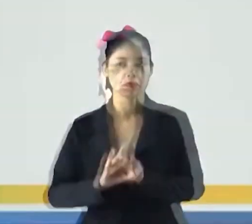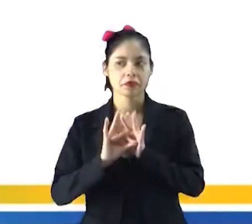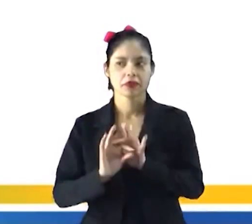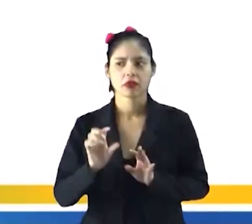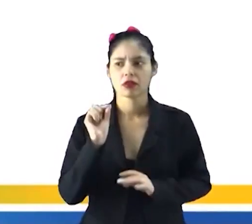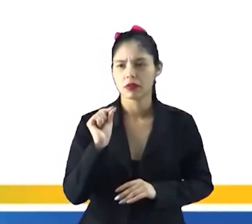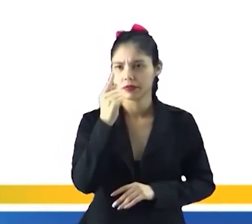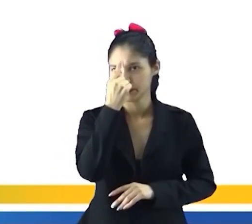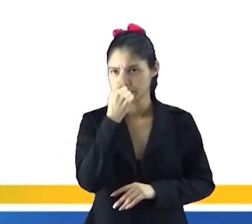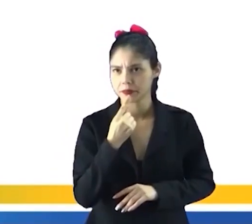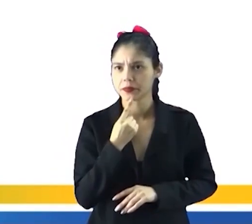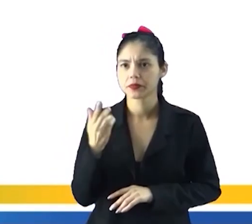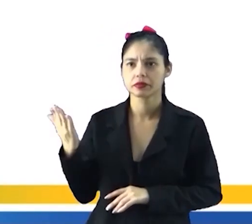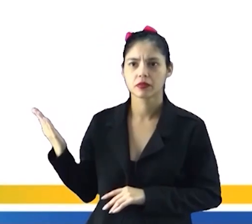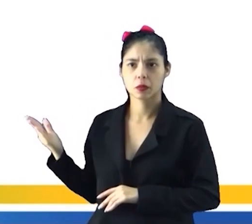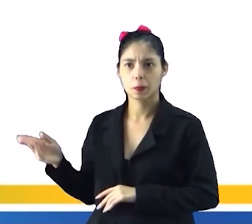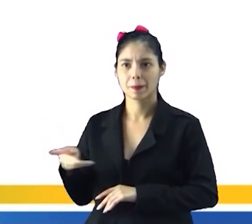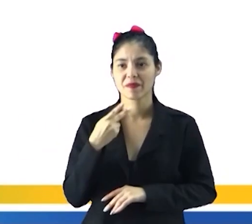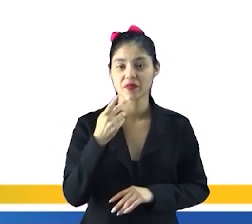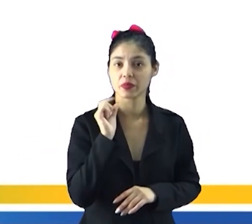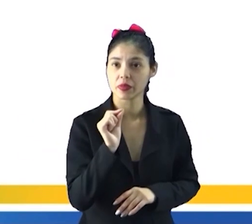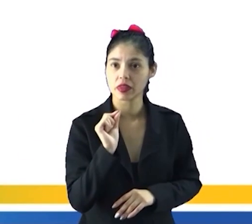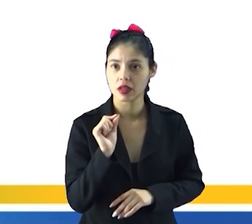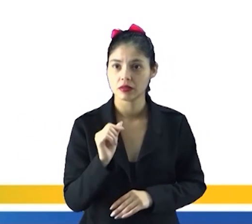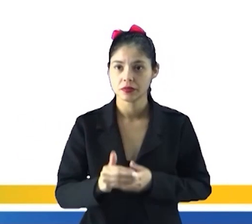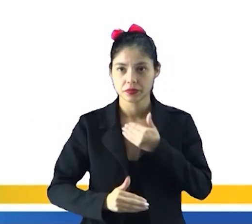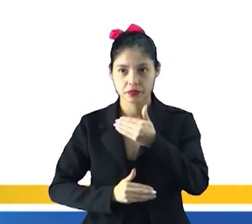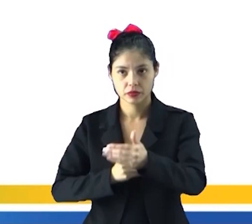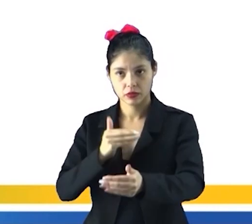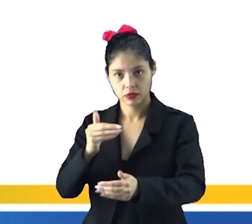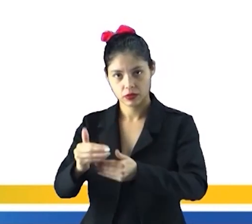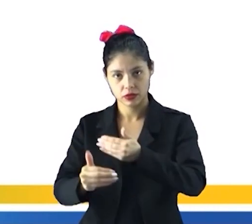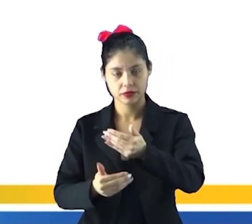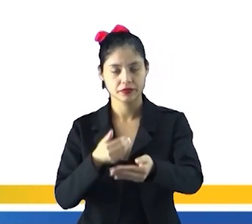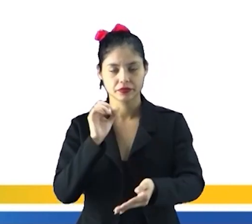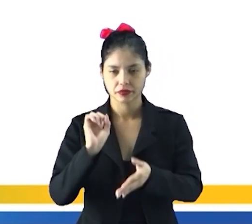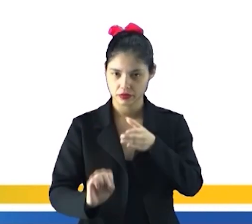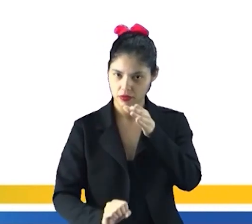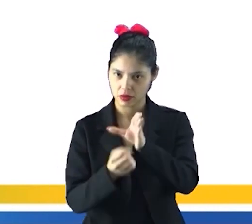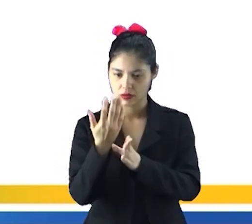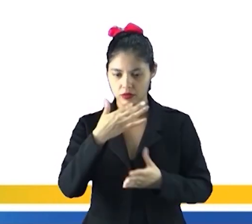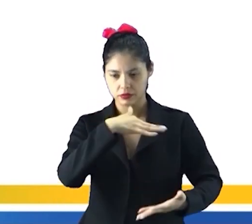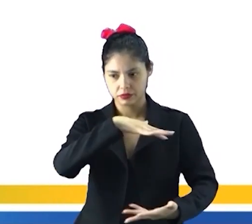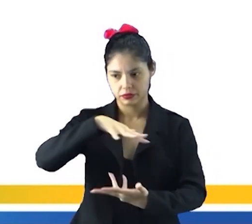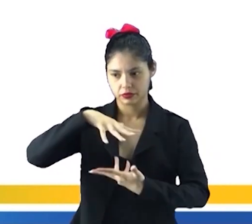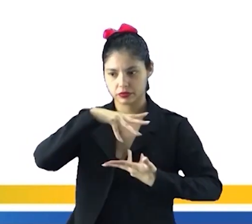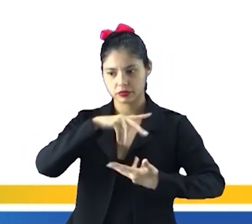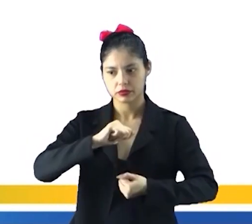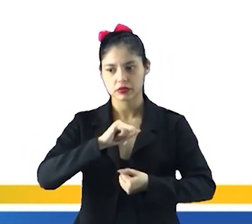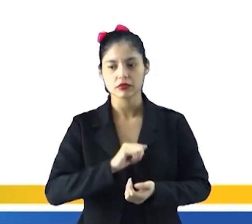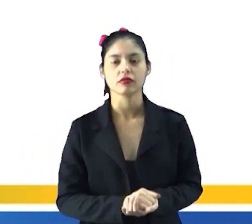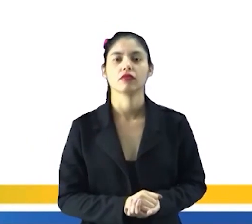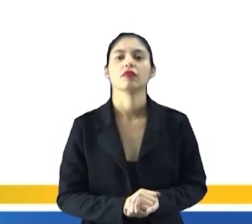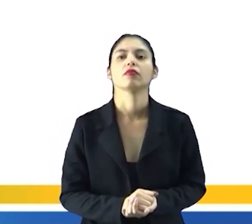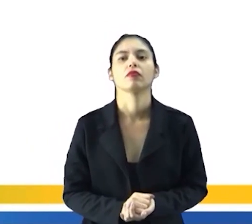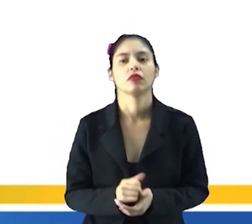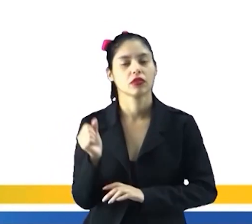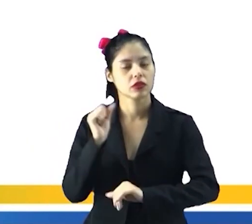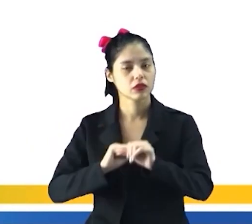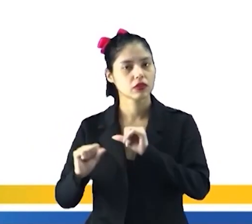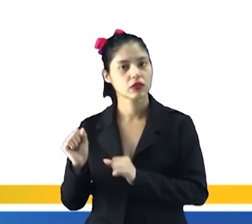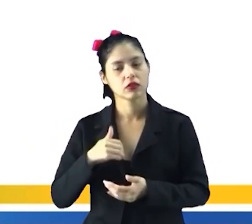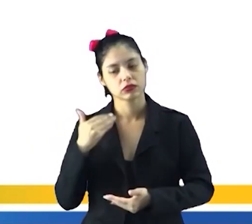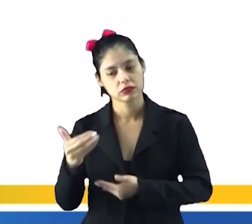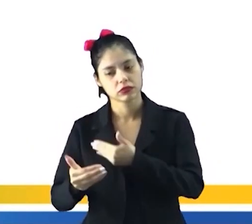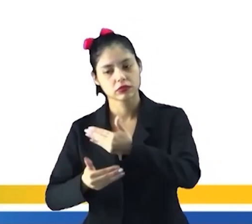essa imagem aí? Vou voltar para ela aqui. Está dizendo? Está dizendo que durante o processo de formação da Terra, tudo que se alterou no ambiente